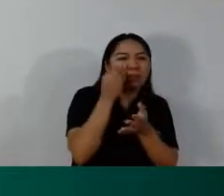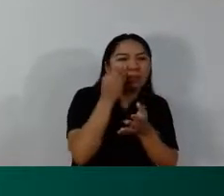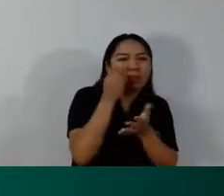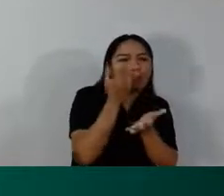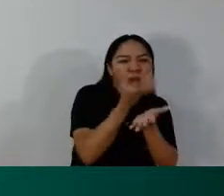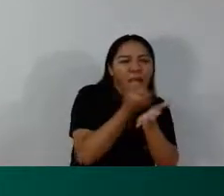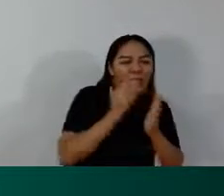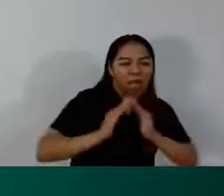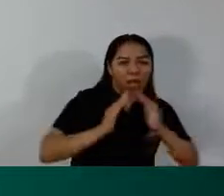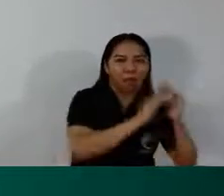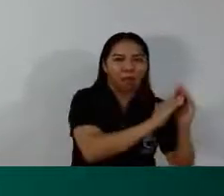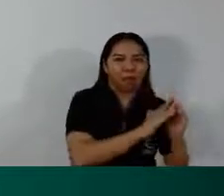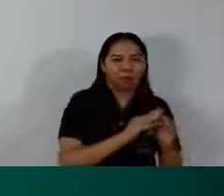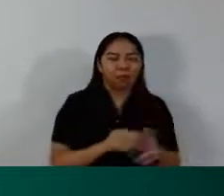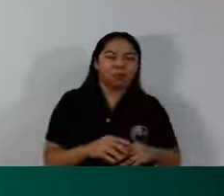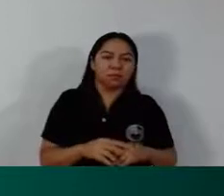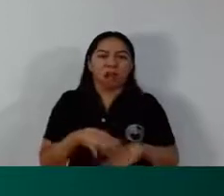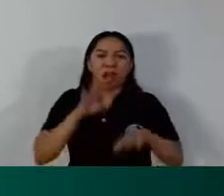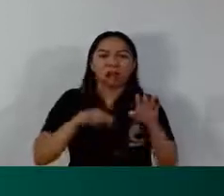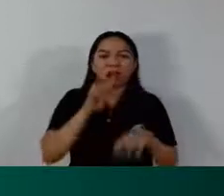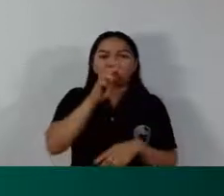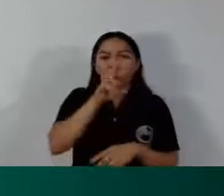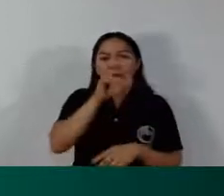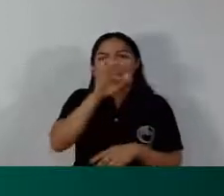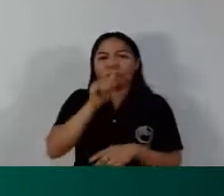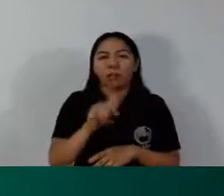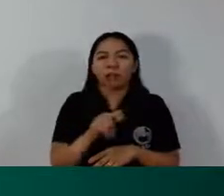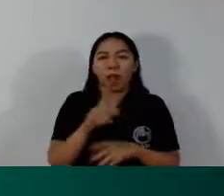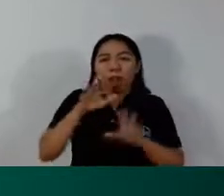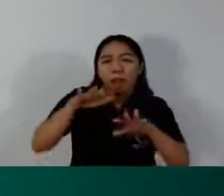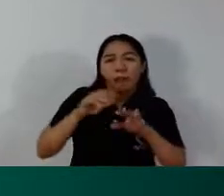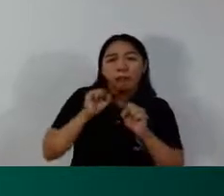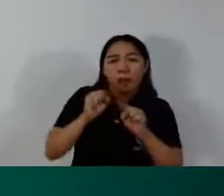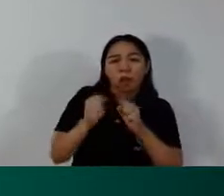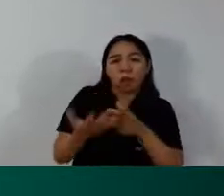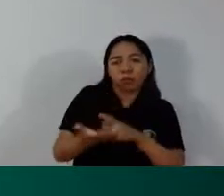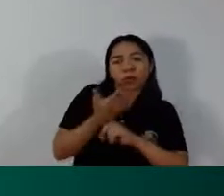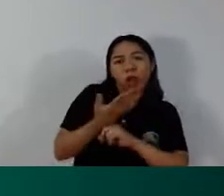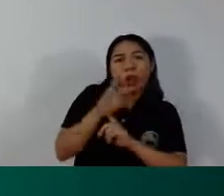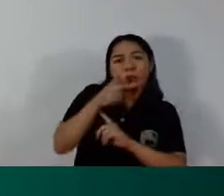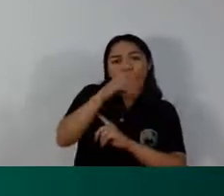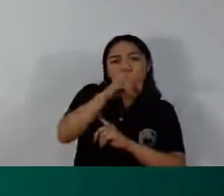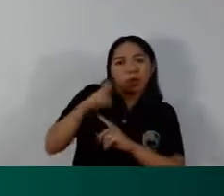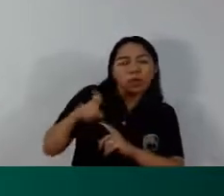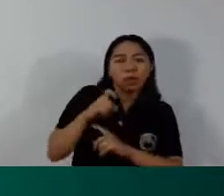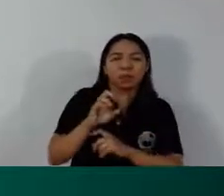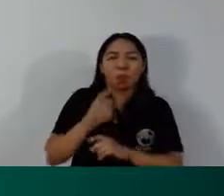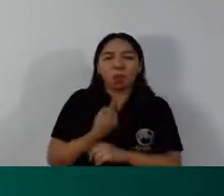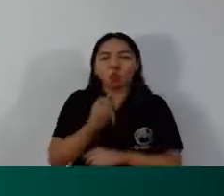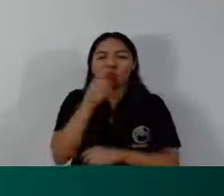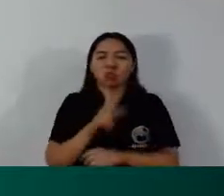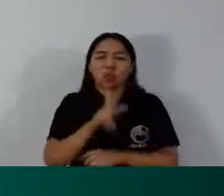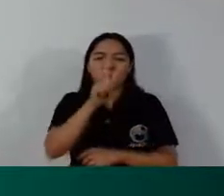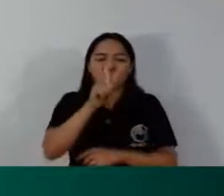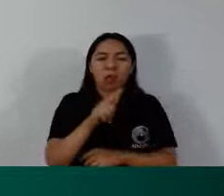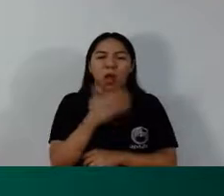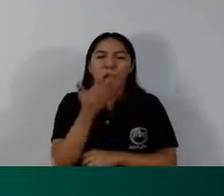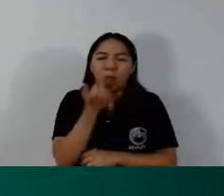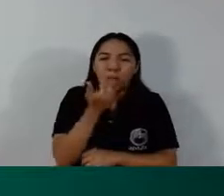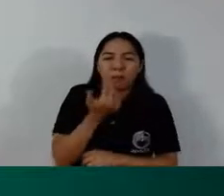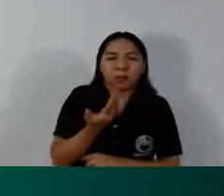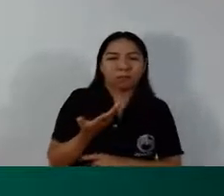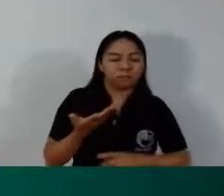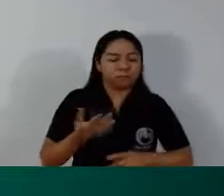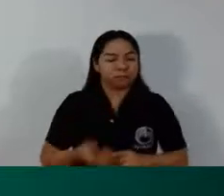galera aí desligar é só tem wi-fi tá mandando mensagem tem como mandar ajudar um pixon que de alimentos não sei o que cada vez mais você